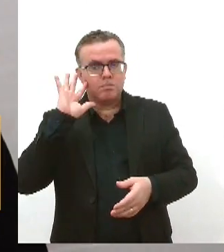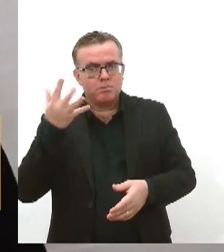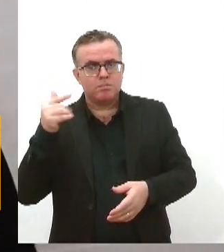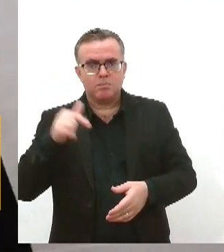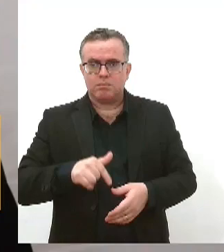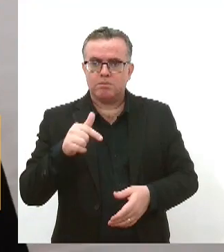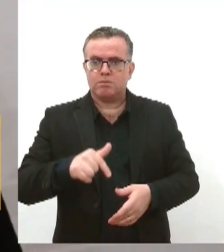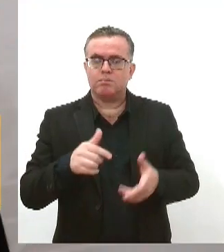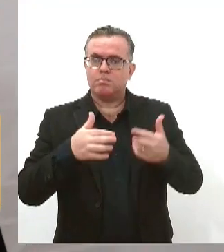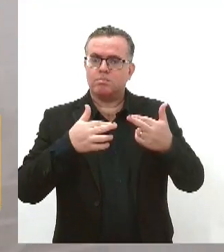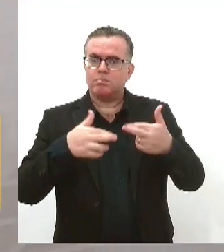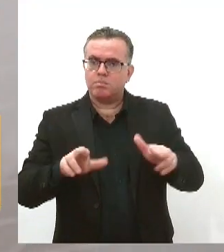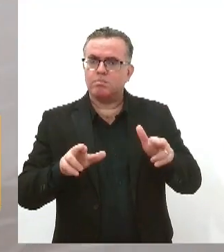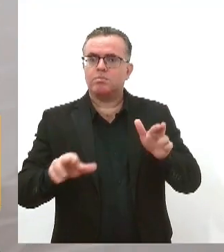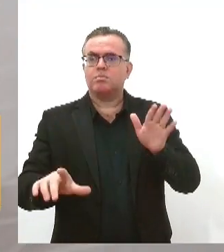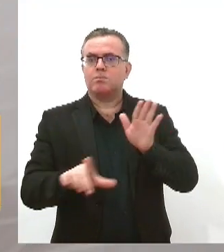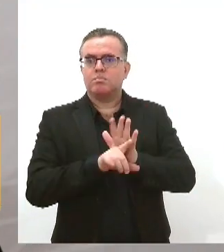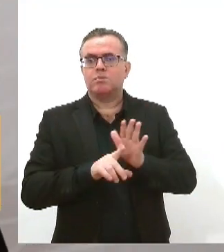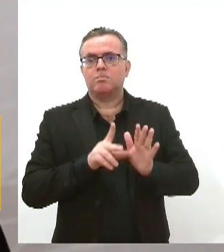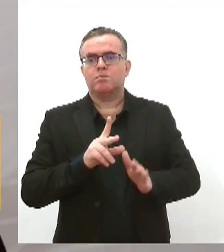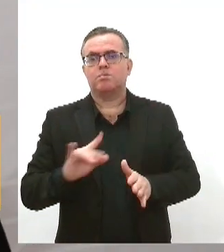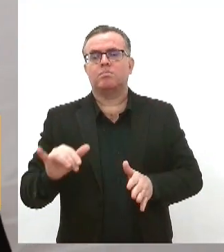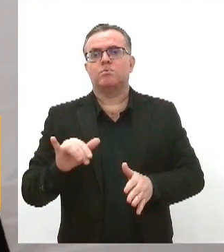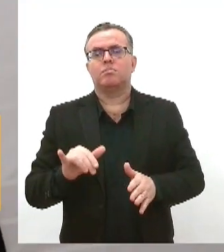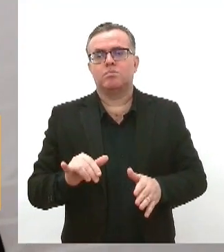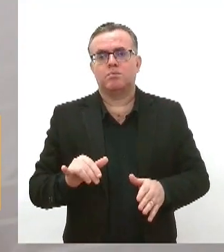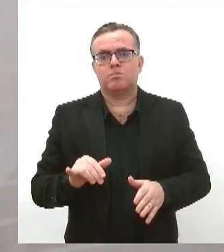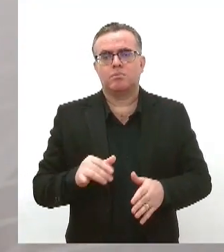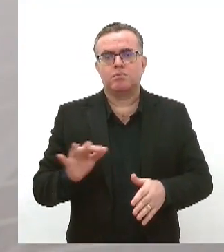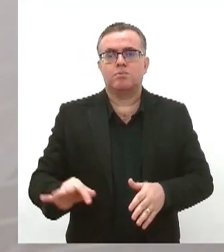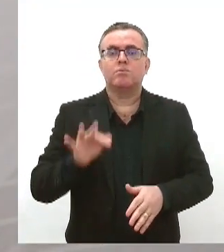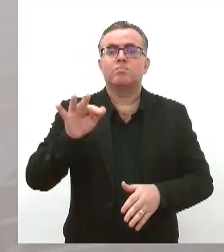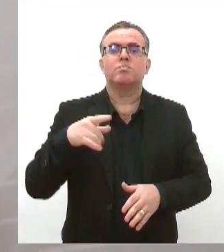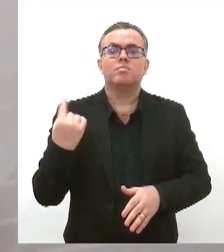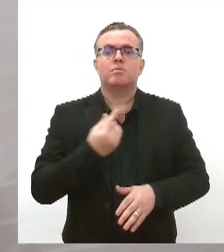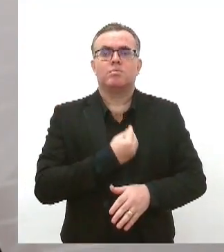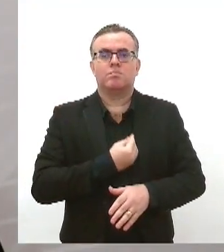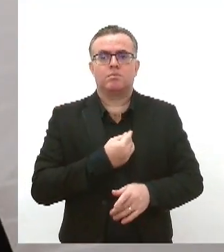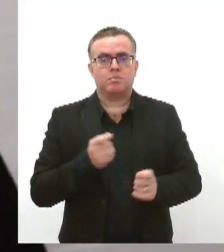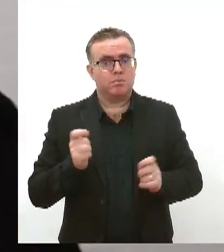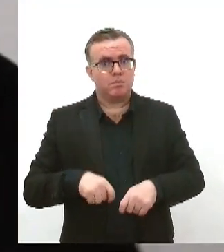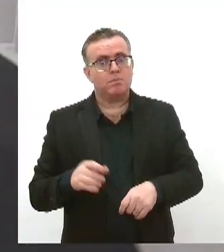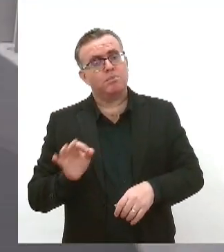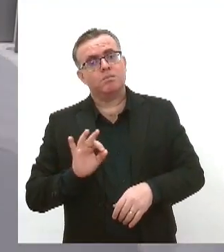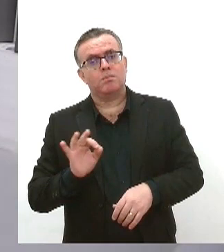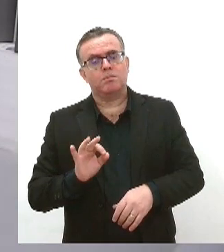vão ditar como vai ser o nosso futuro, né? Se vamos ter um futuro ou não.